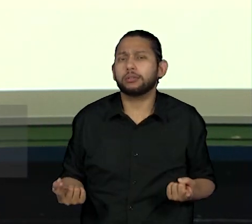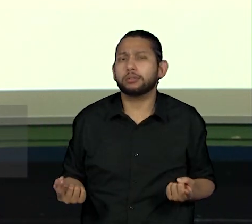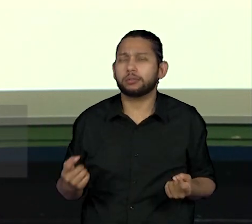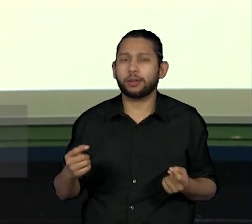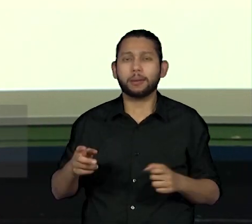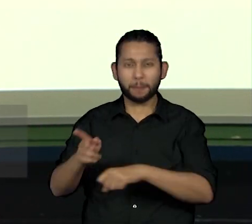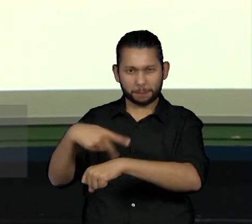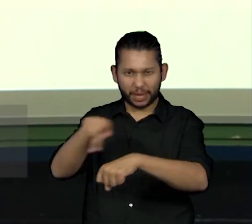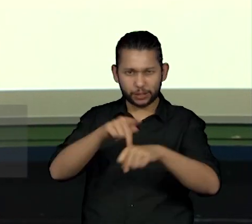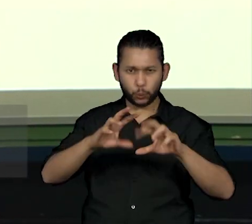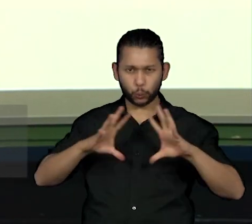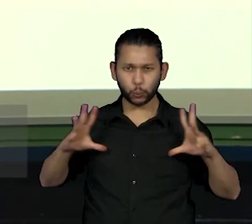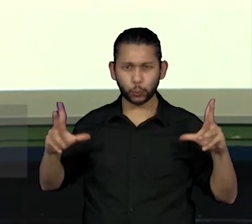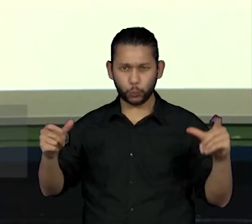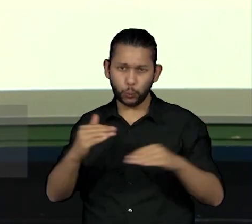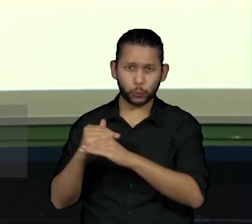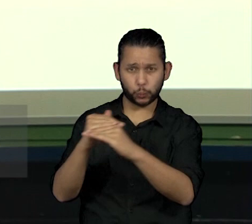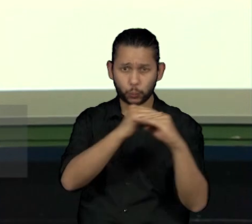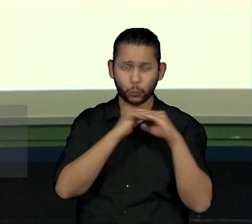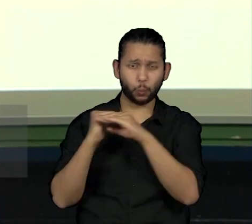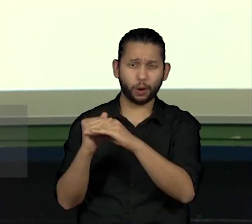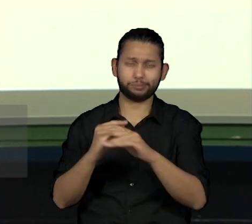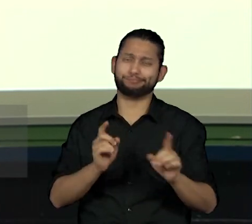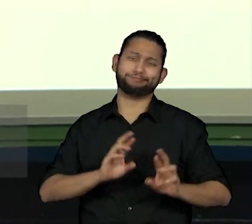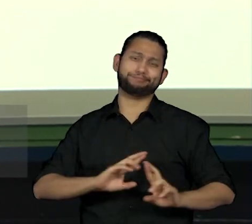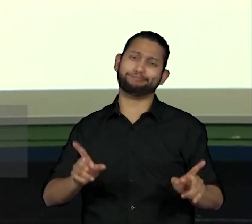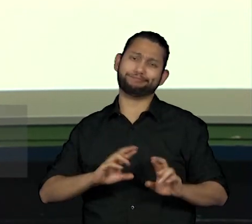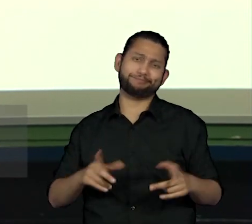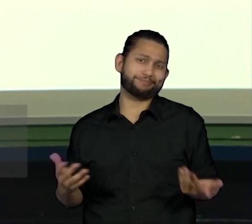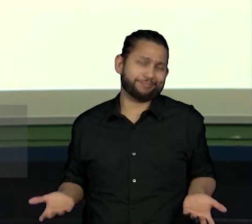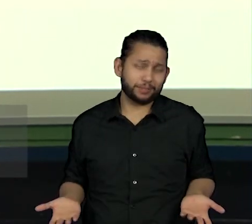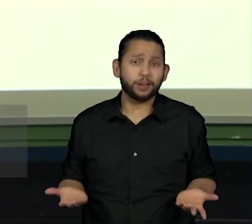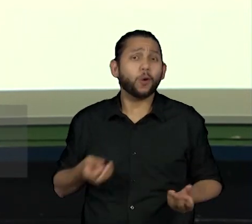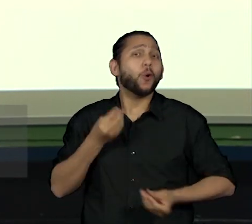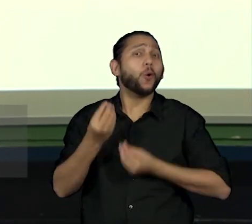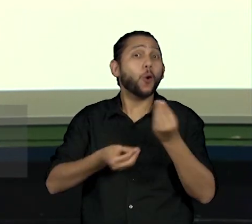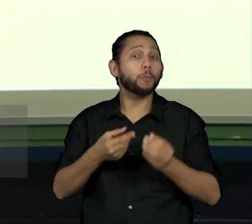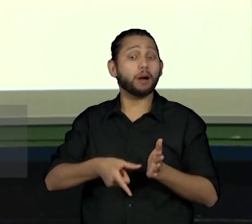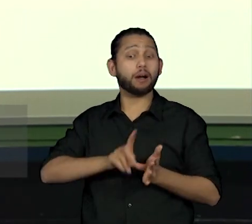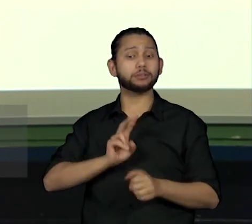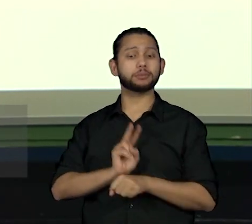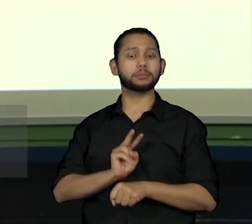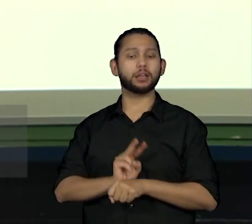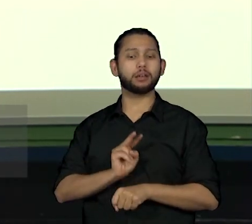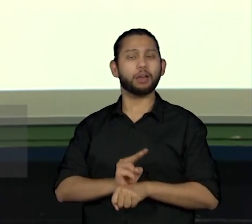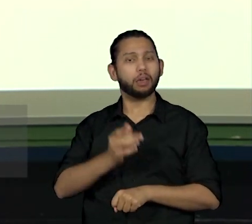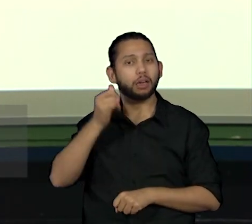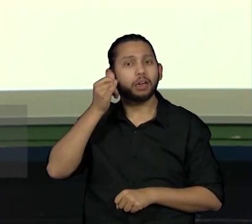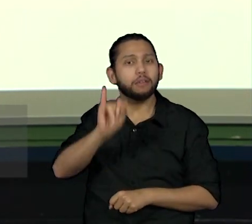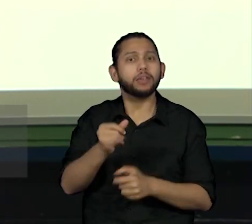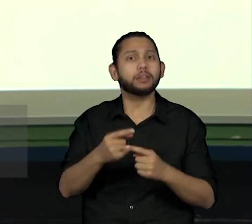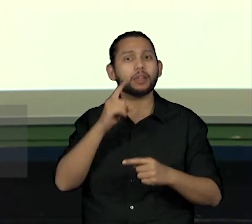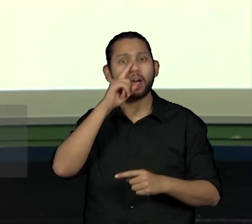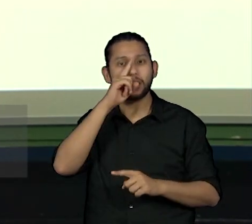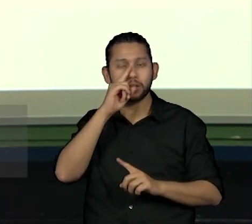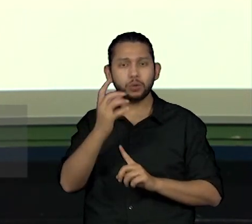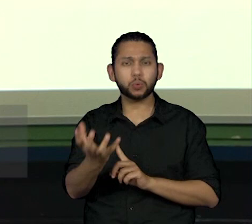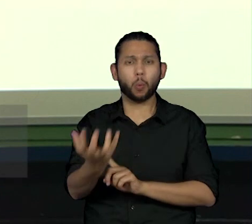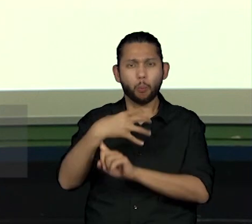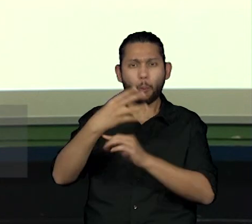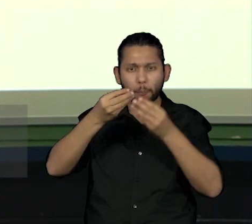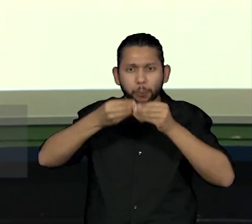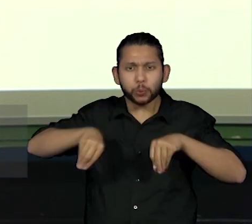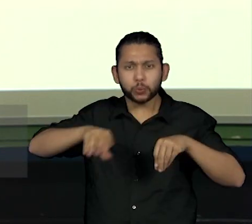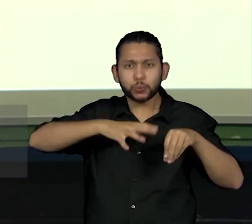mesma consequência quando a gente vai se prevenir desses riscos naturais, ok? Então, lembre-se disso lá no